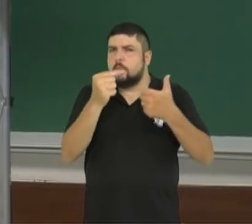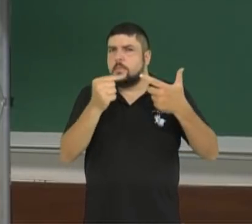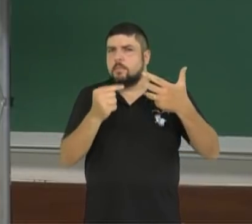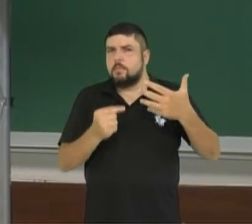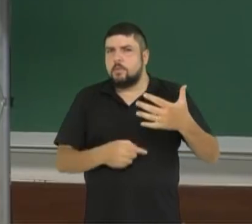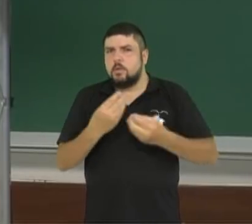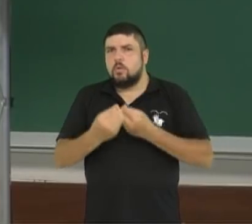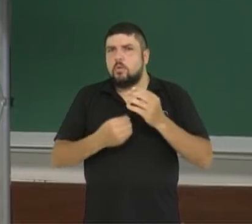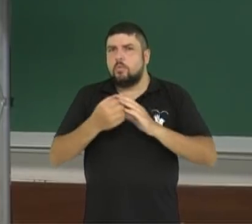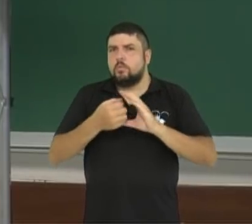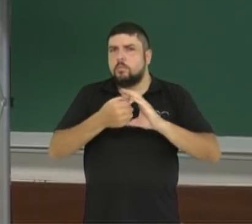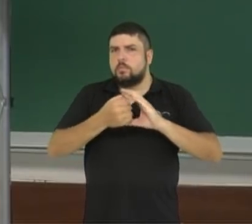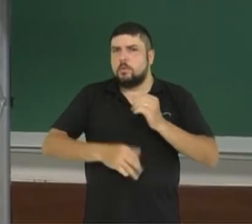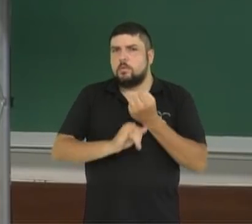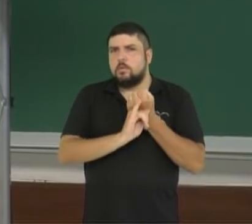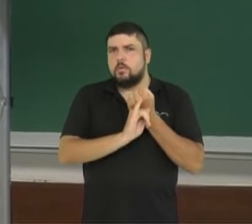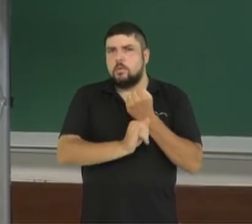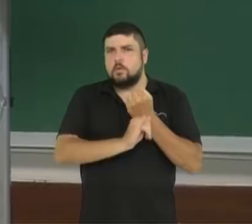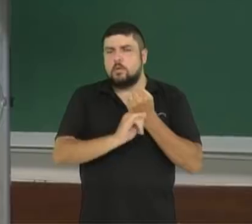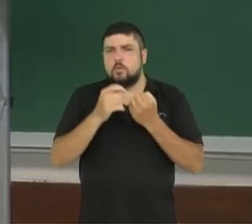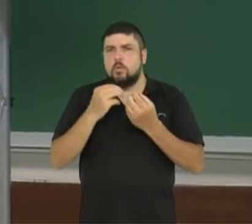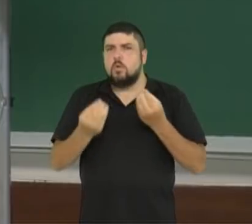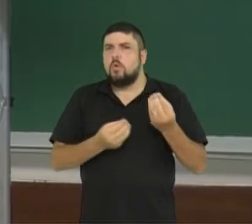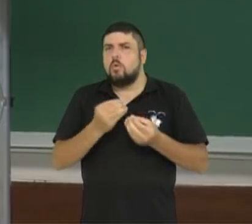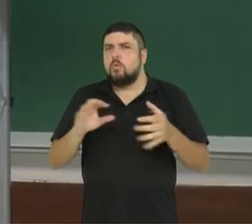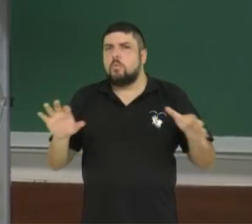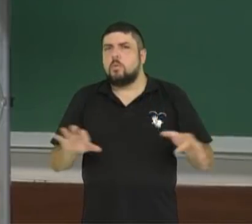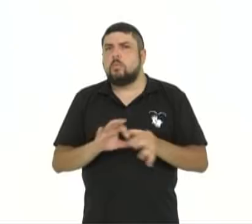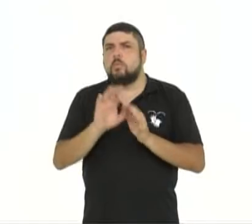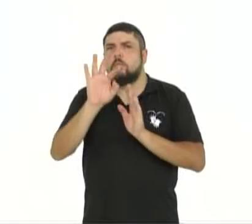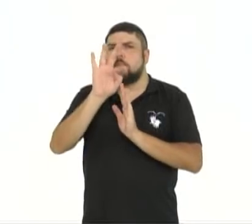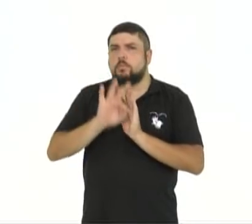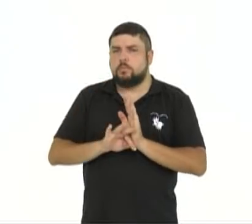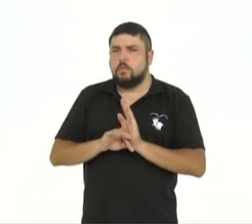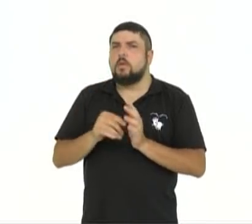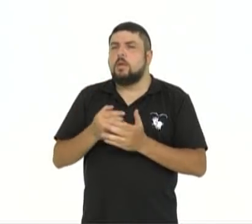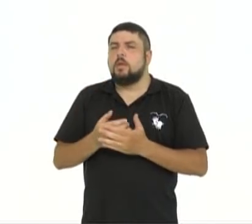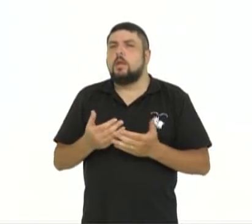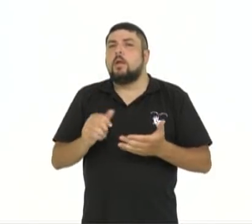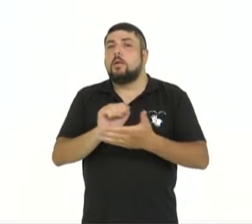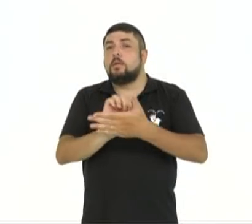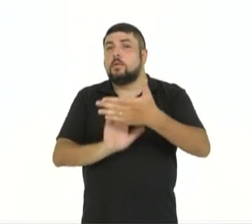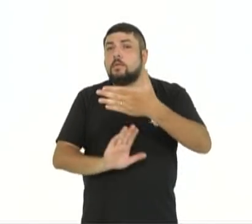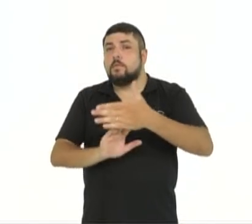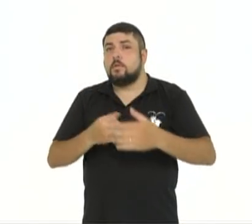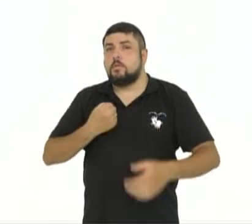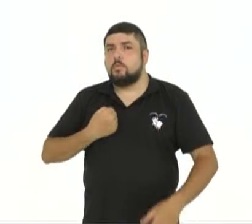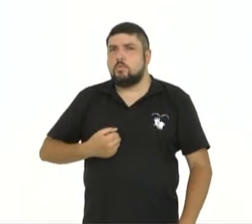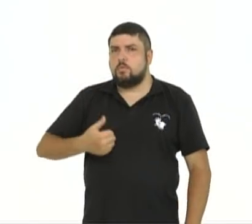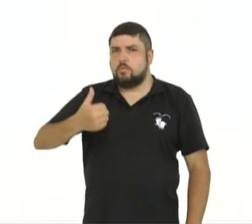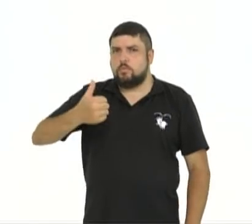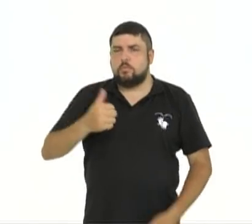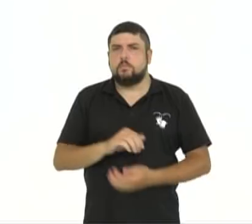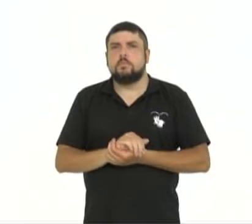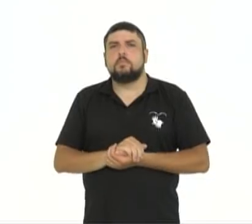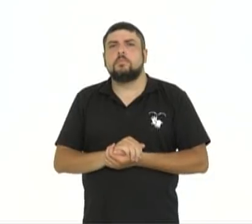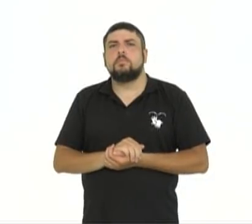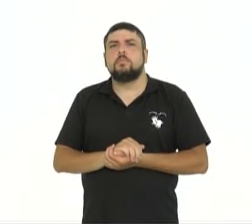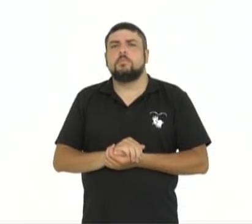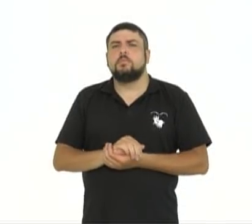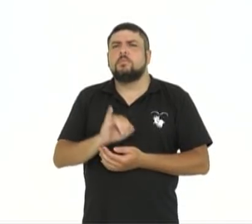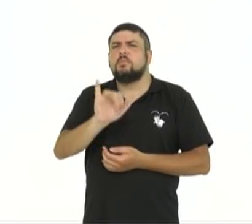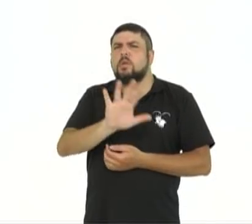elementos composicionais da crônica, da intertextualidade, né? E na atividade 1, essa cena poderia tornar-se tema